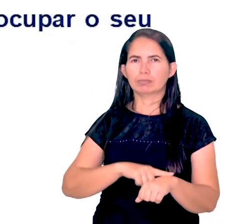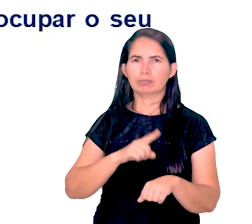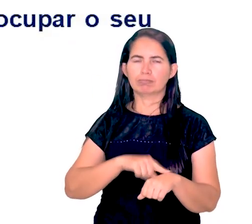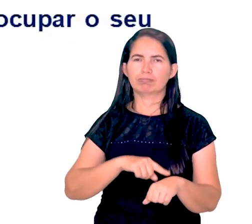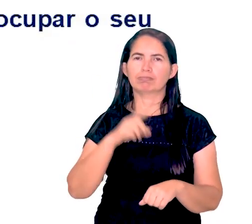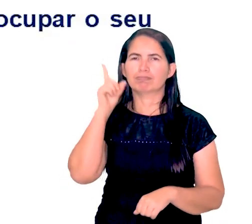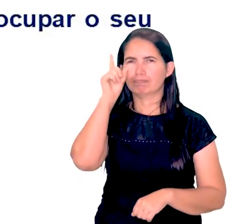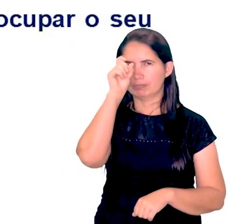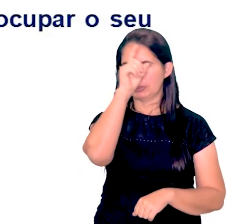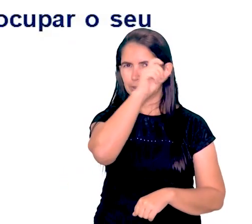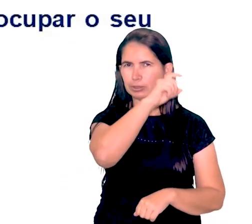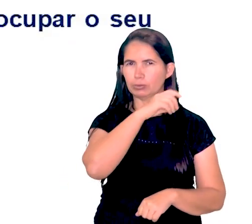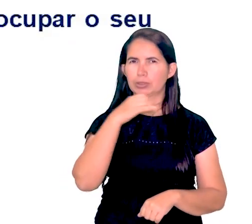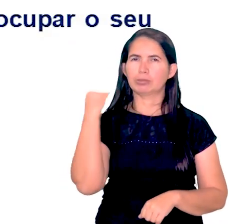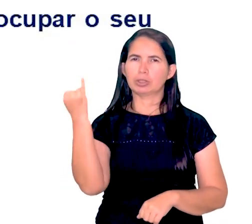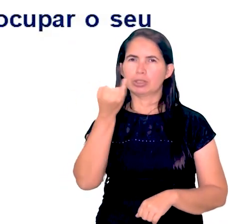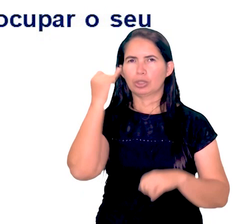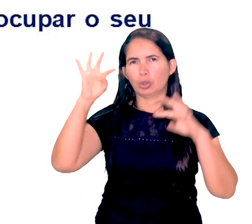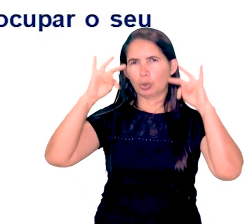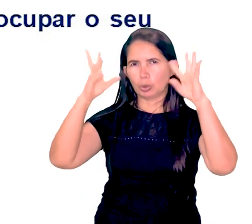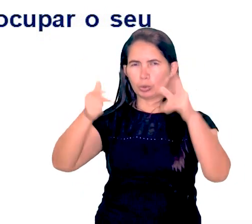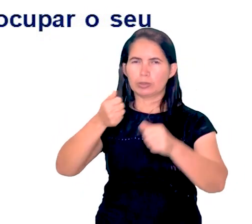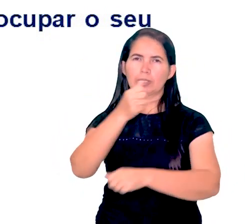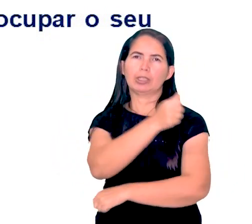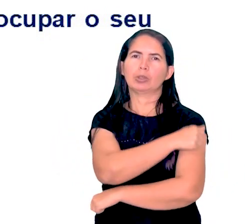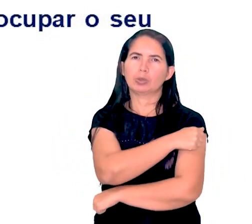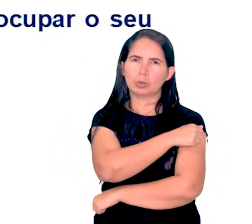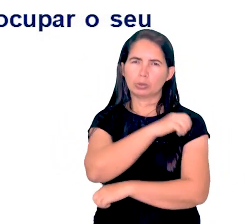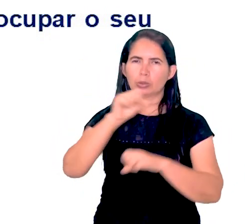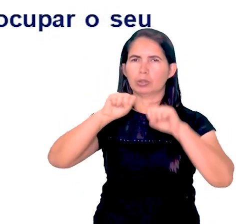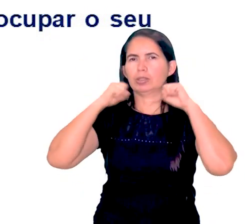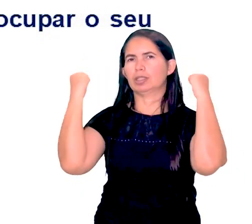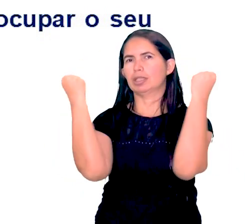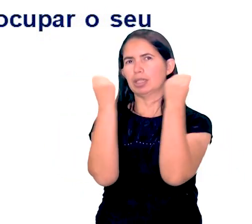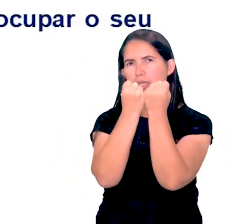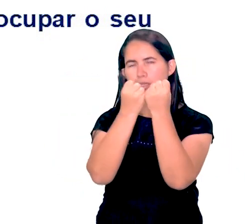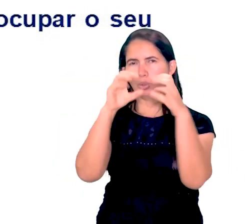E aí, ó, eu tenho algumas informações importantíssimas para vocês.